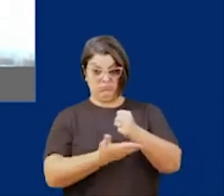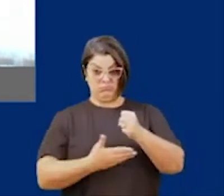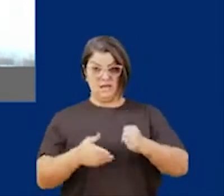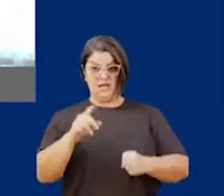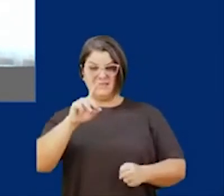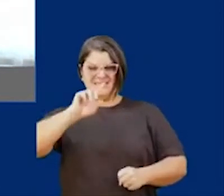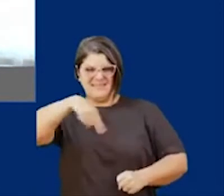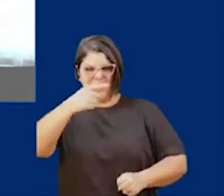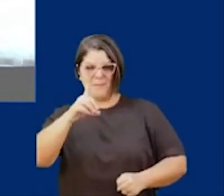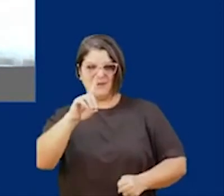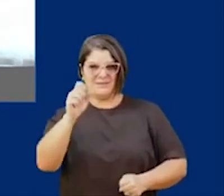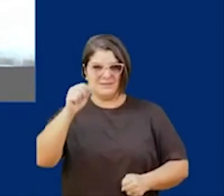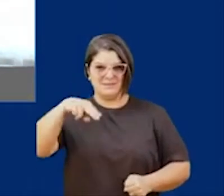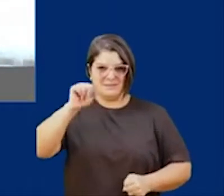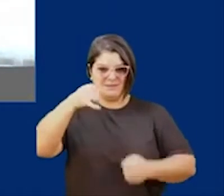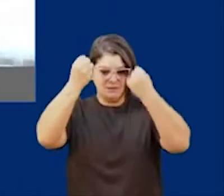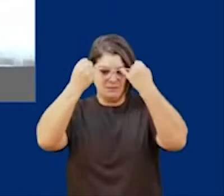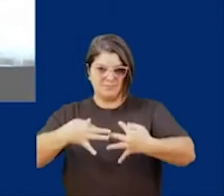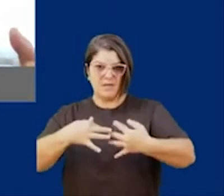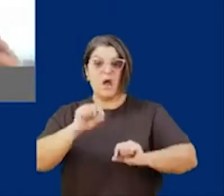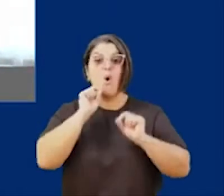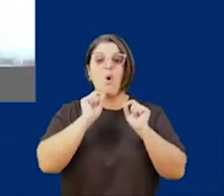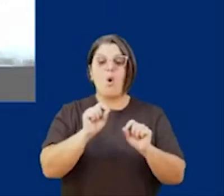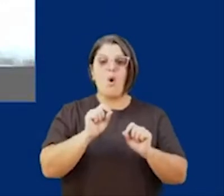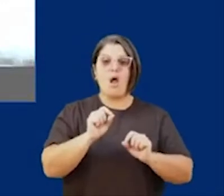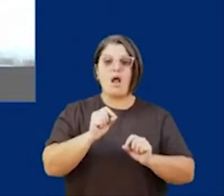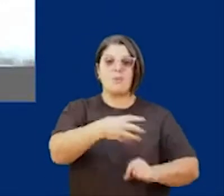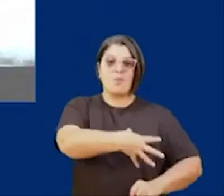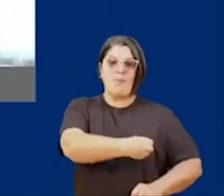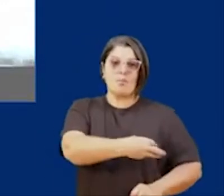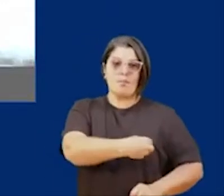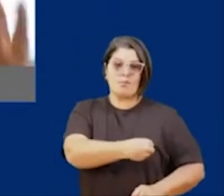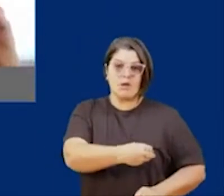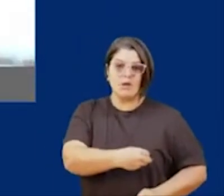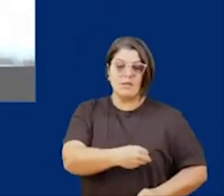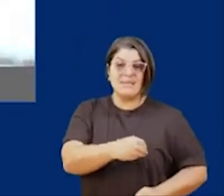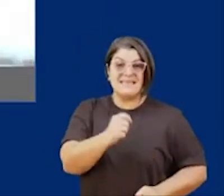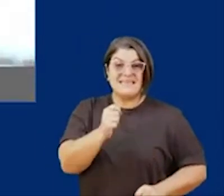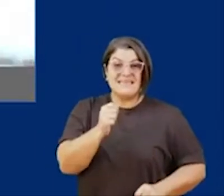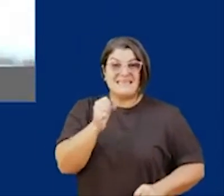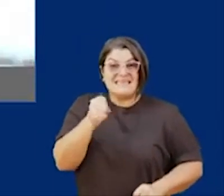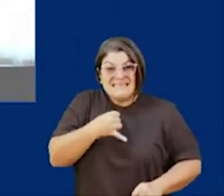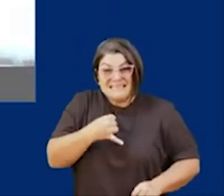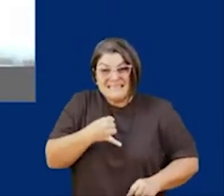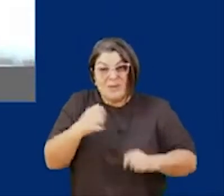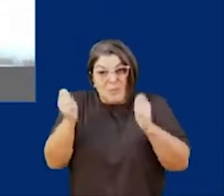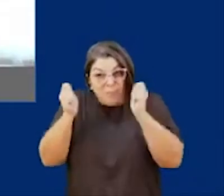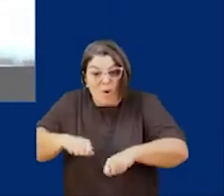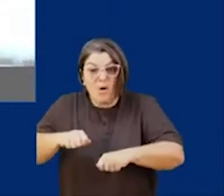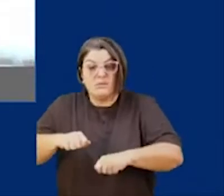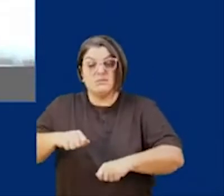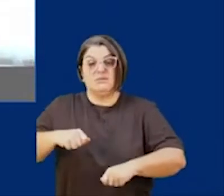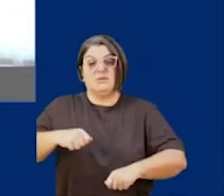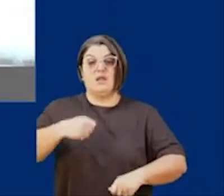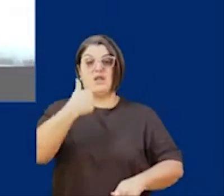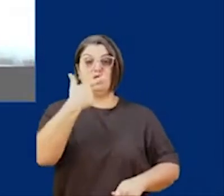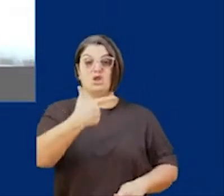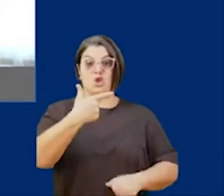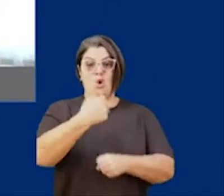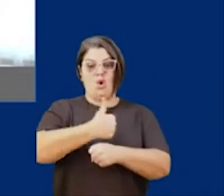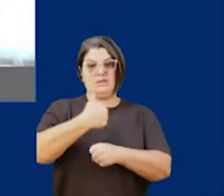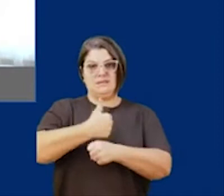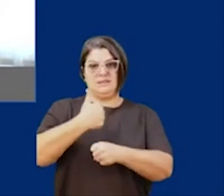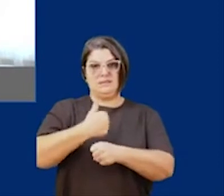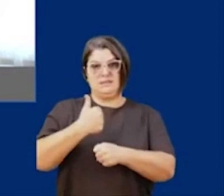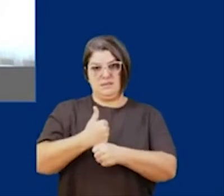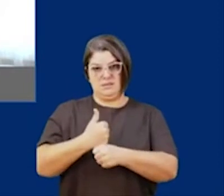falar bastante sobre isso, é amamentar, se possível, 2 anos ou mais, e somente leite de peito até os 6 meses,